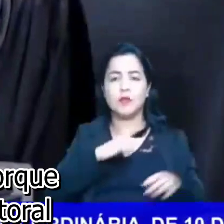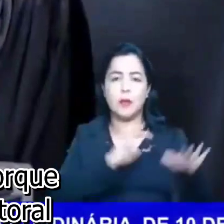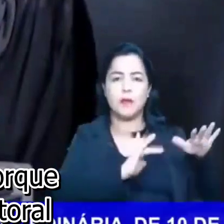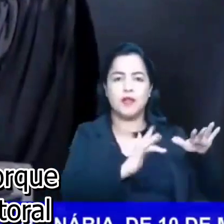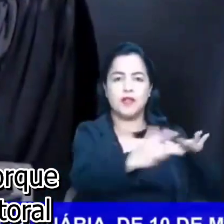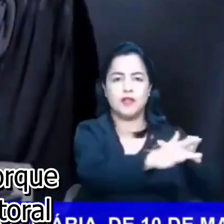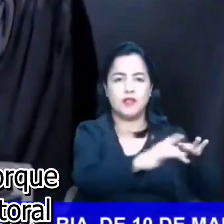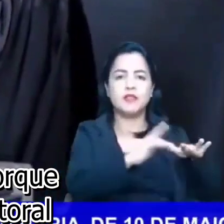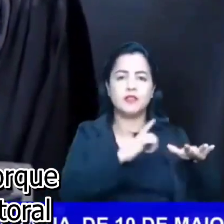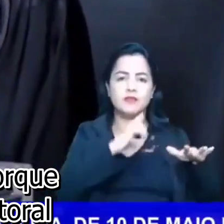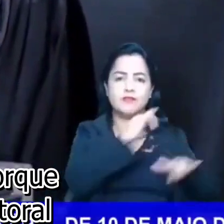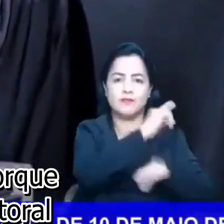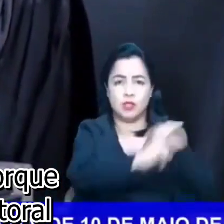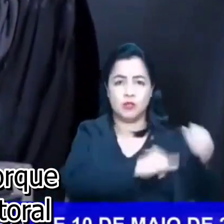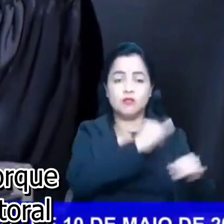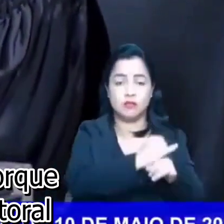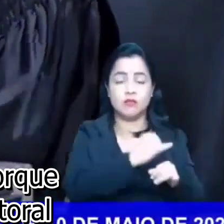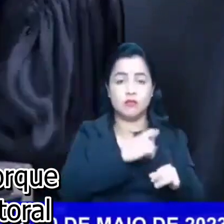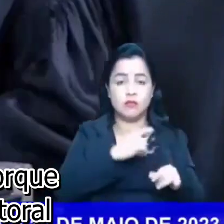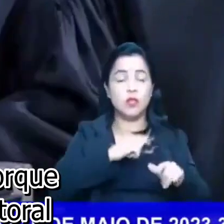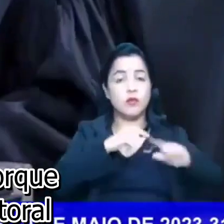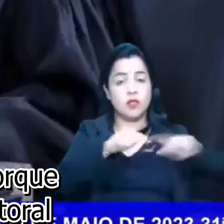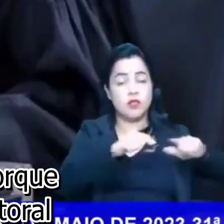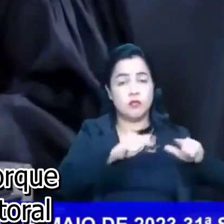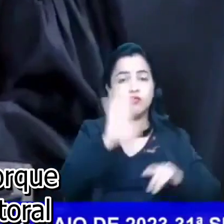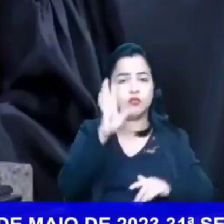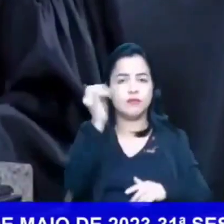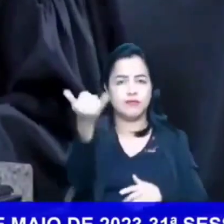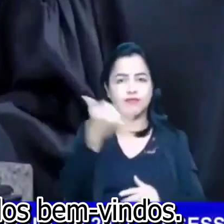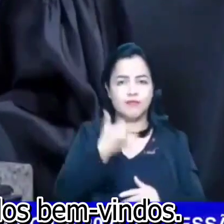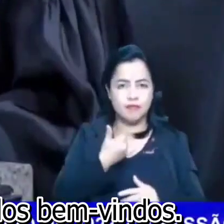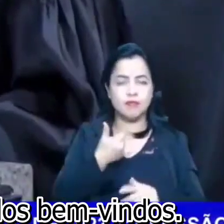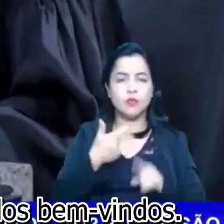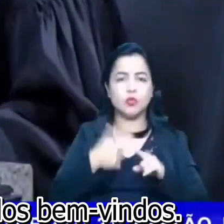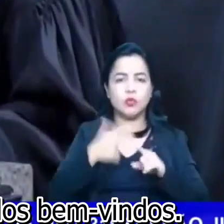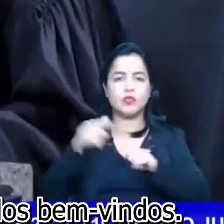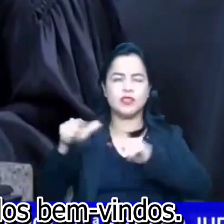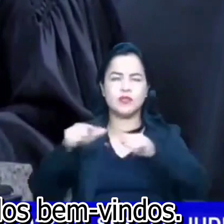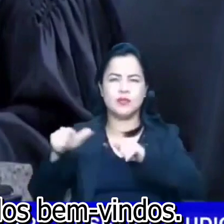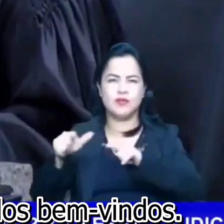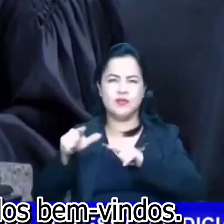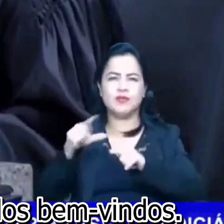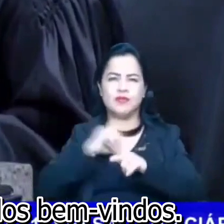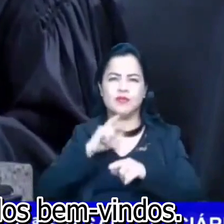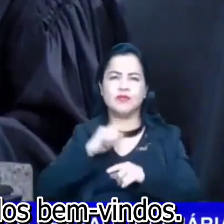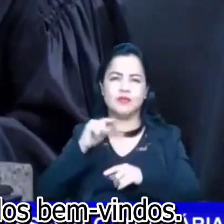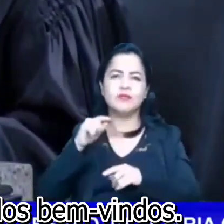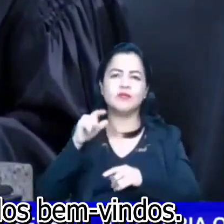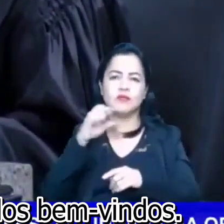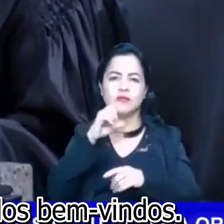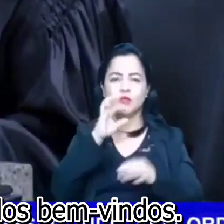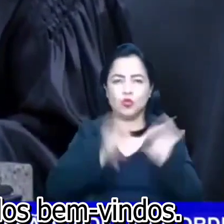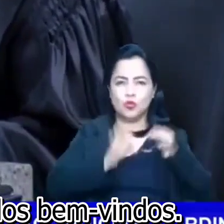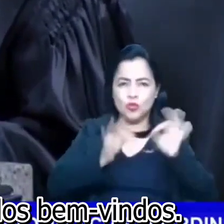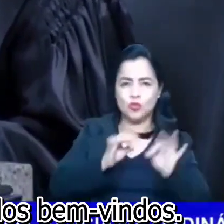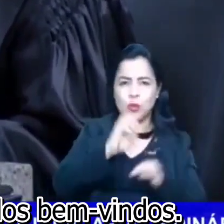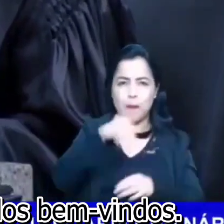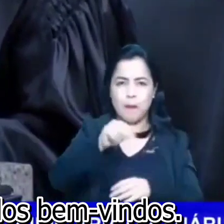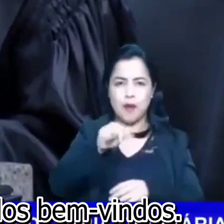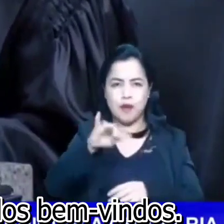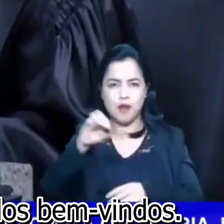mas justificadamente porque estão a trabalho, a serviço da Justiça Eleitoral, o doutor Paulo Madeira e o juiz Mário